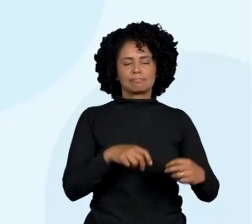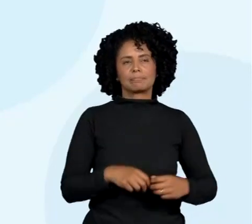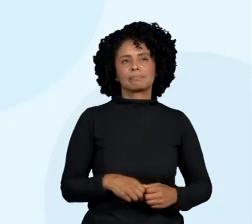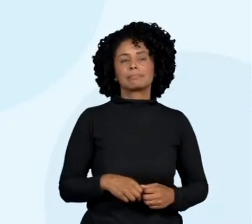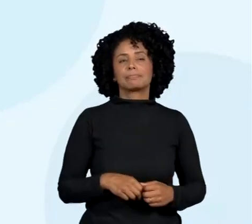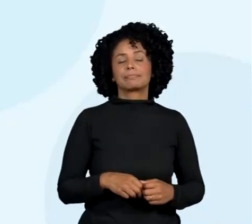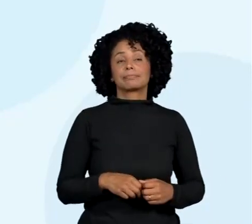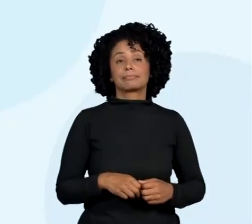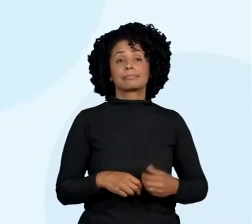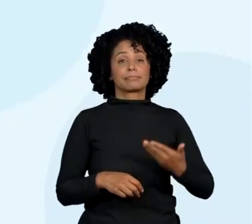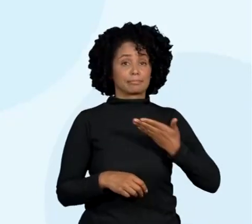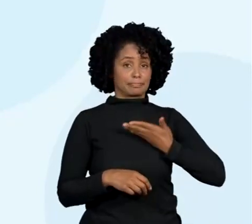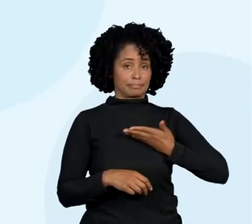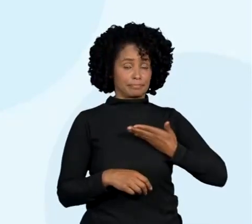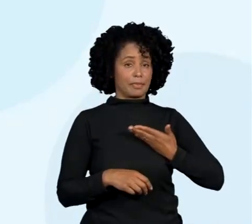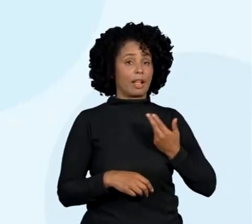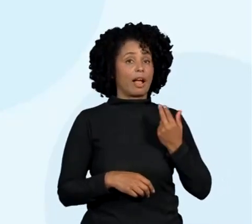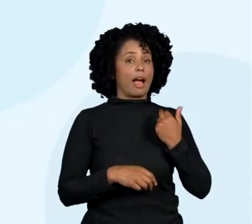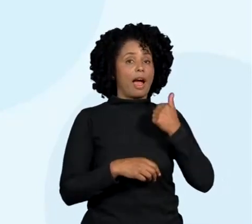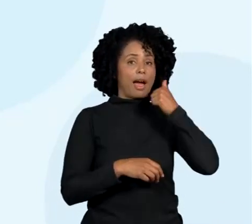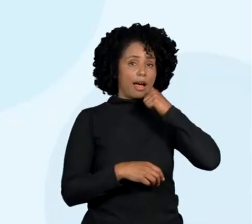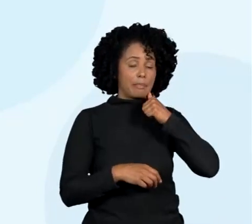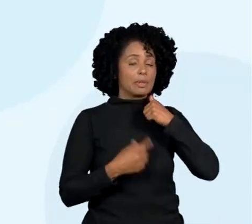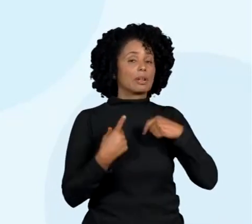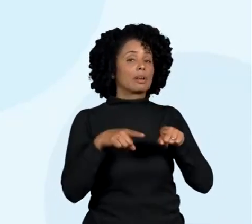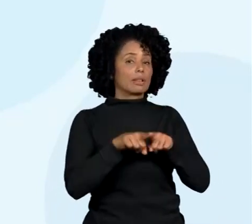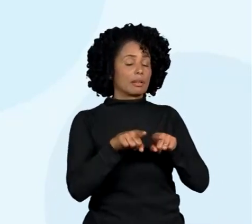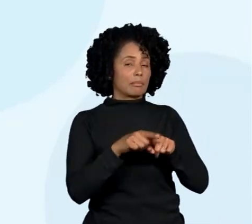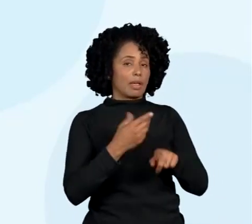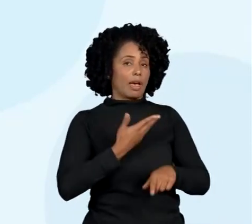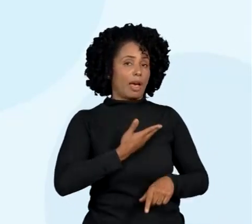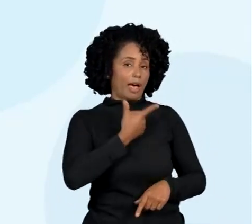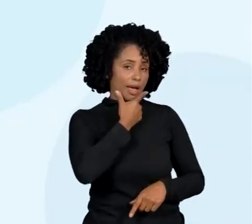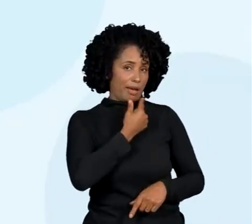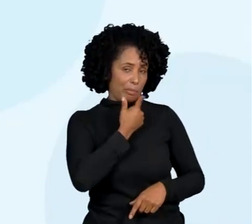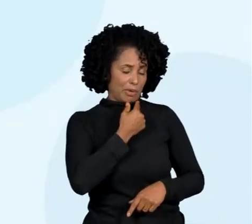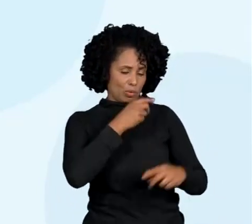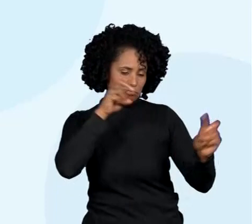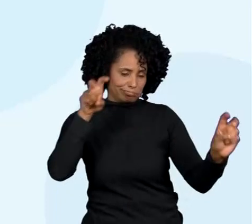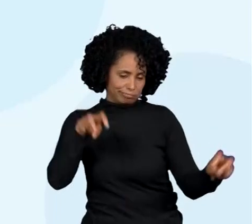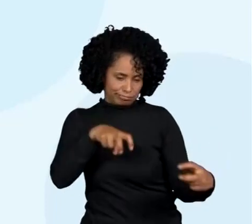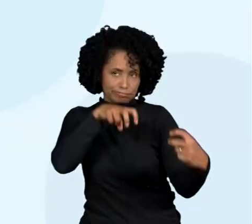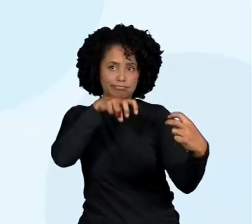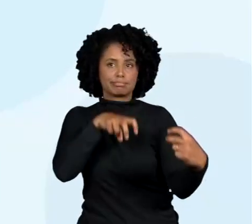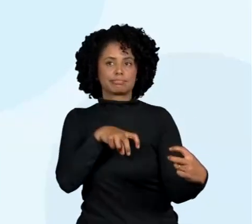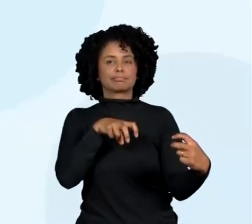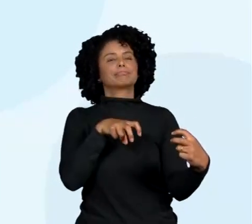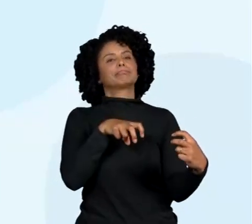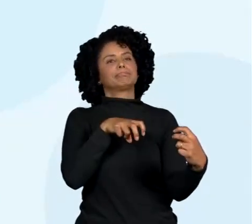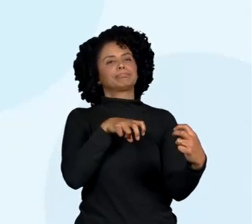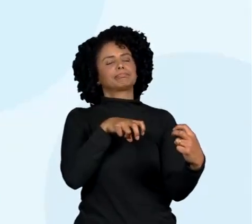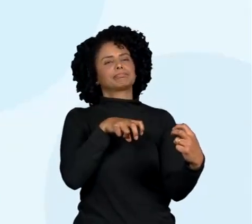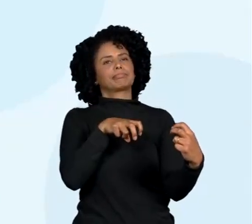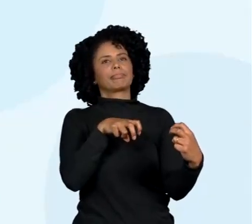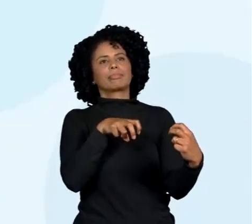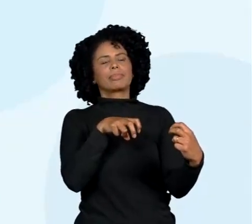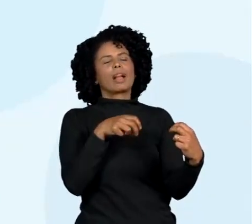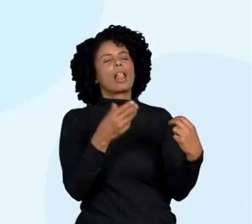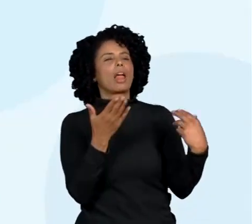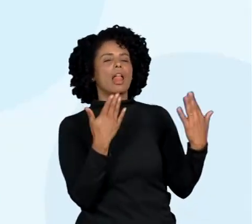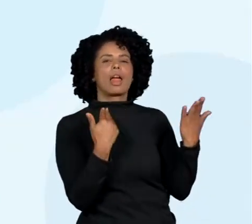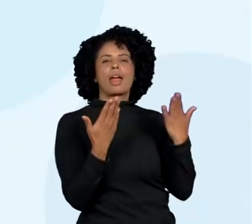uma amiga aqui na primeira cadeira e um segundo amigo sentado na outra cadeira, e eles